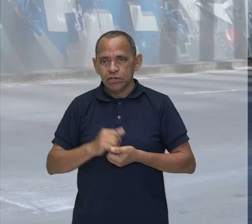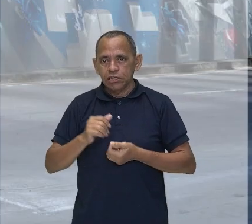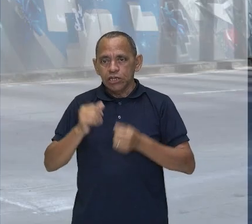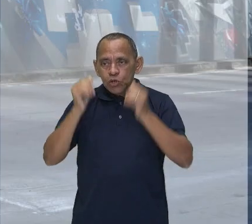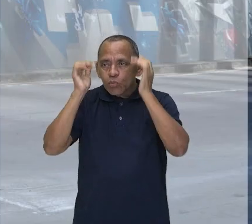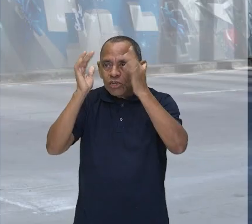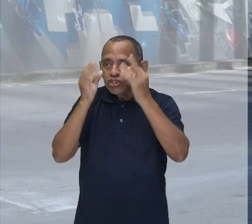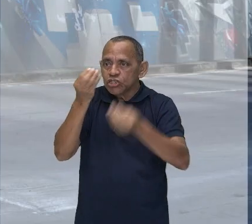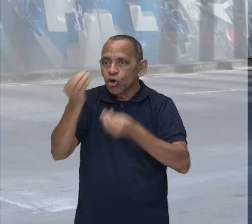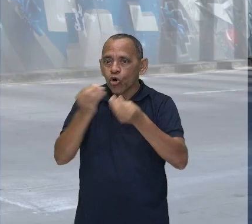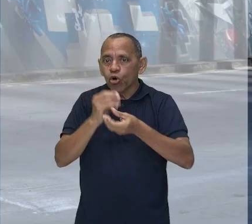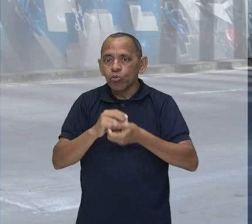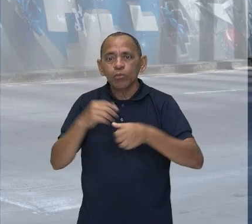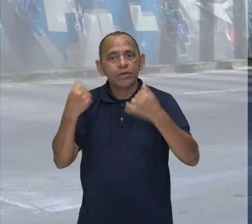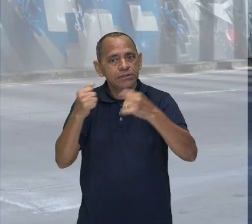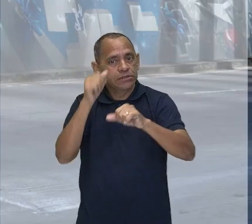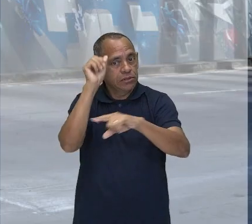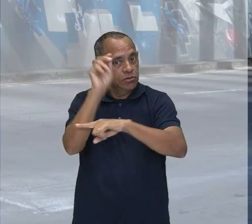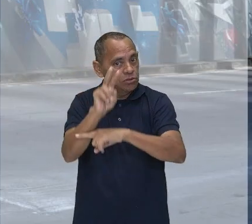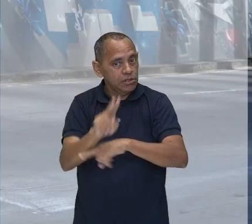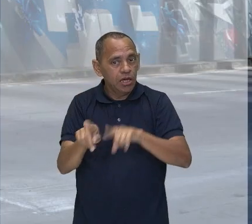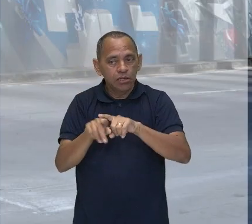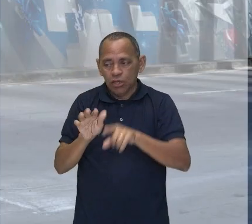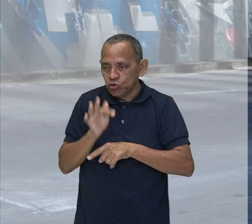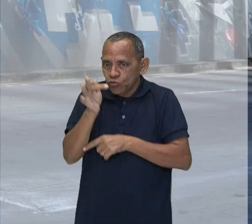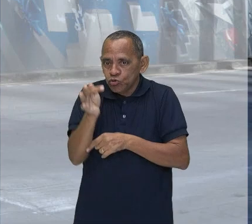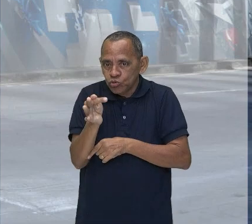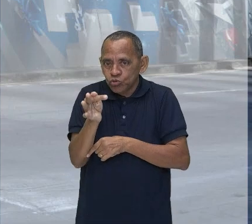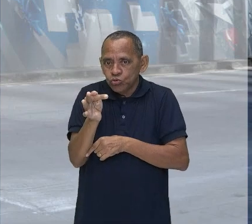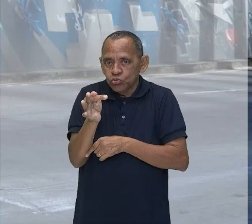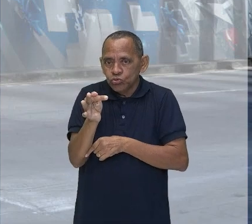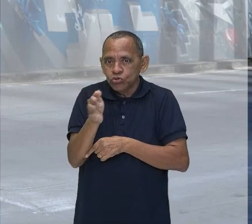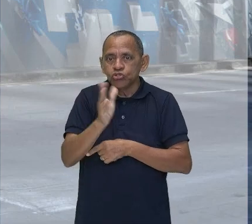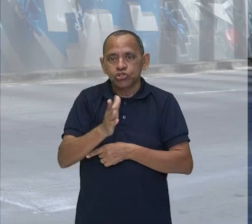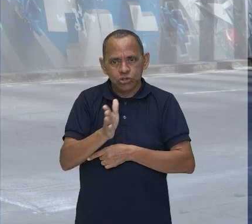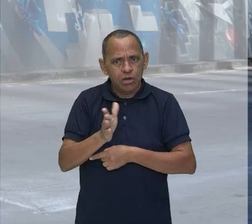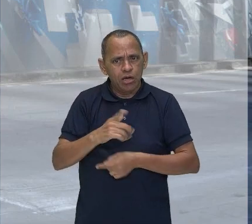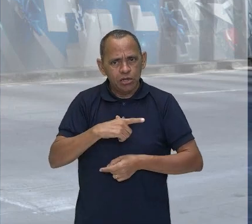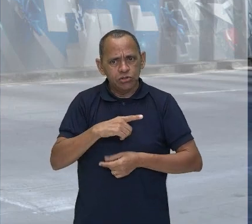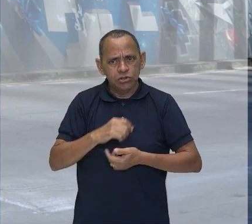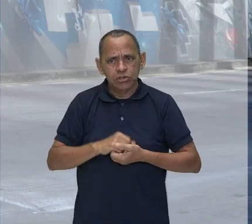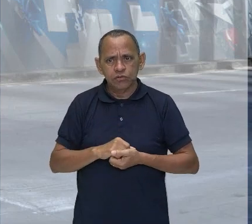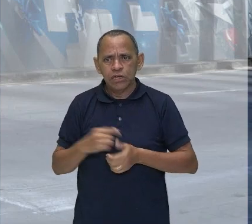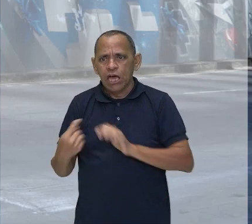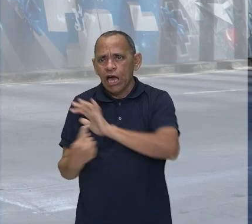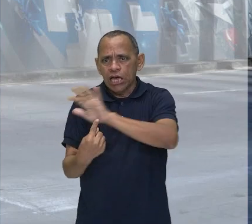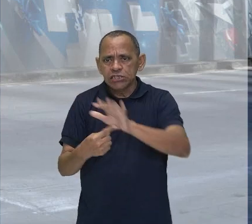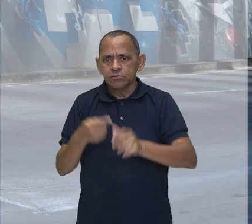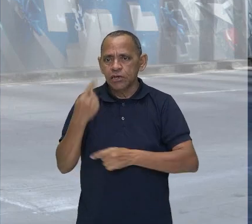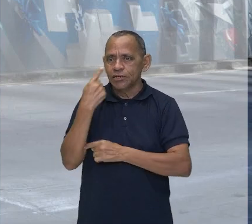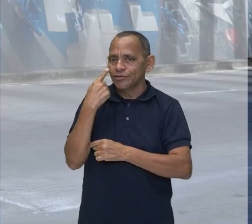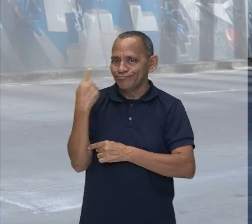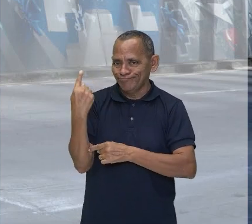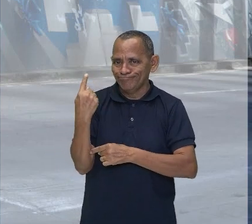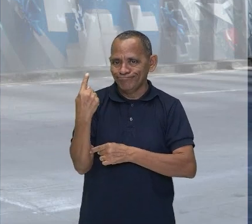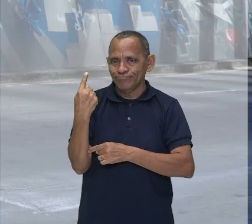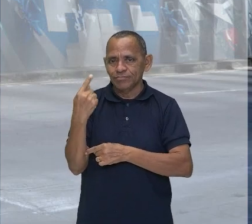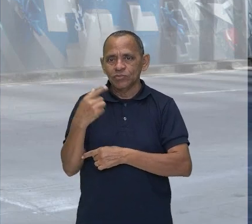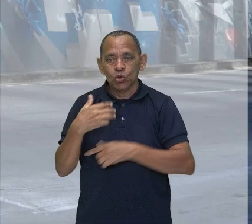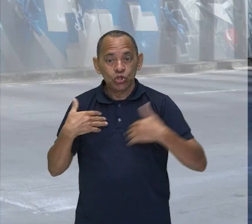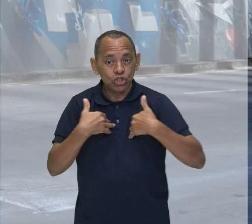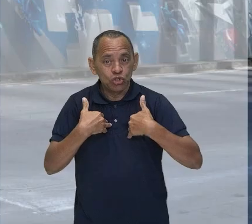É como se fosse assim, será que futuramente eu ainda vou ter animais? A gente pode interpretar dessa forma, certo? Olha como é que estaria já os animais, meio